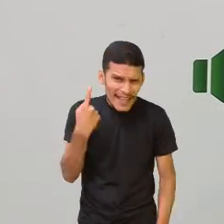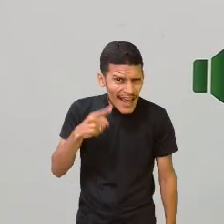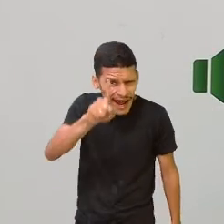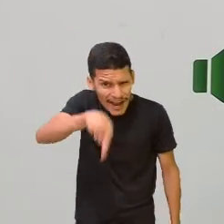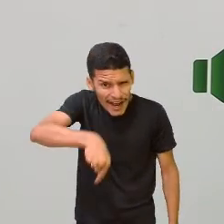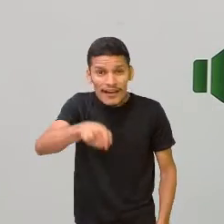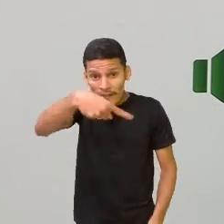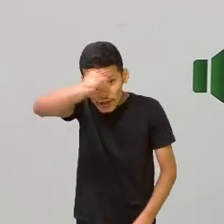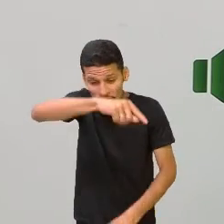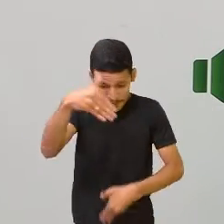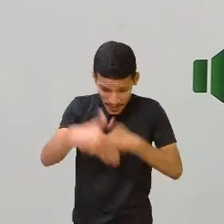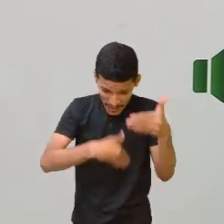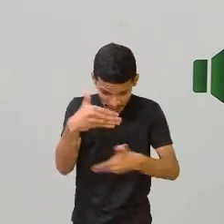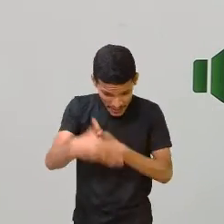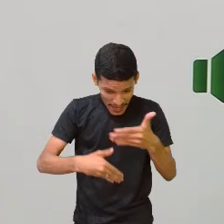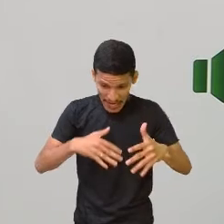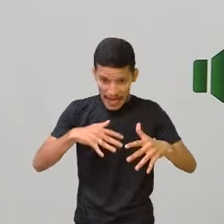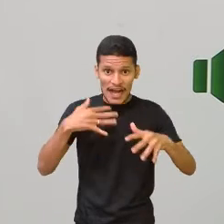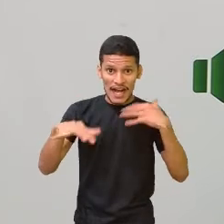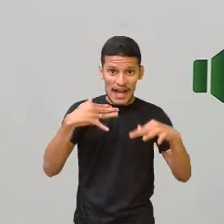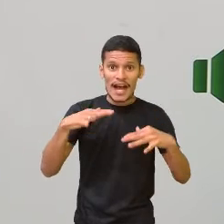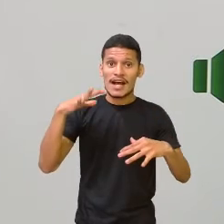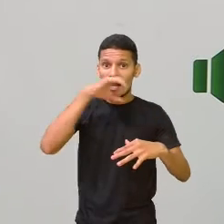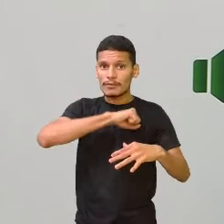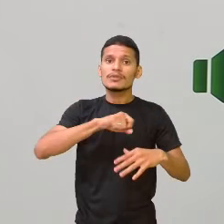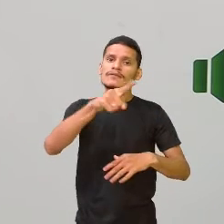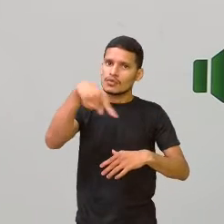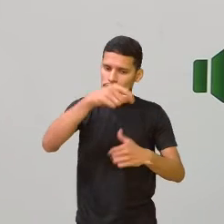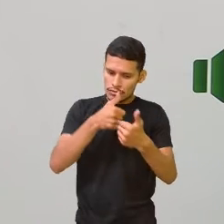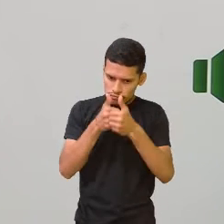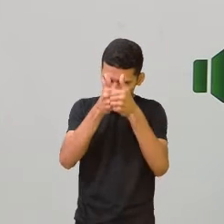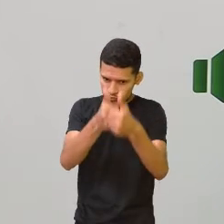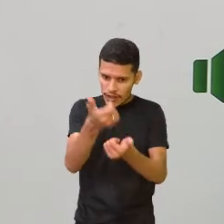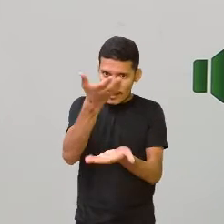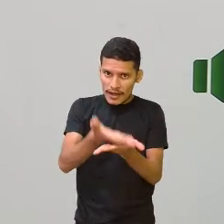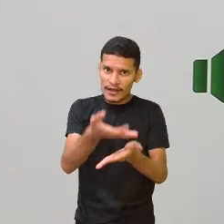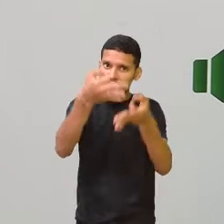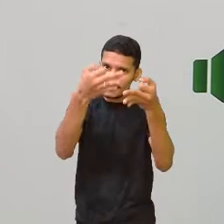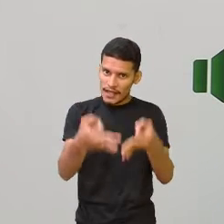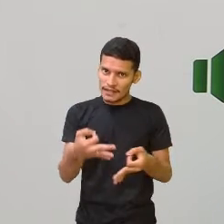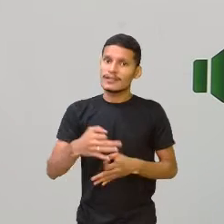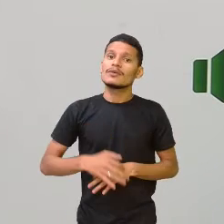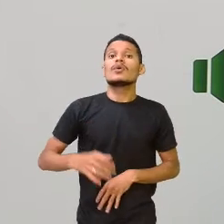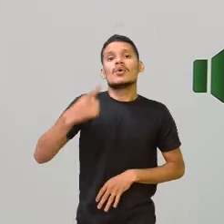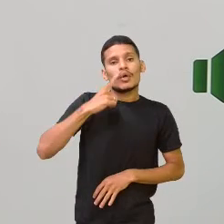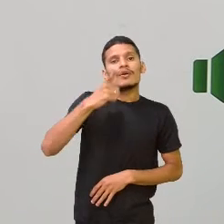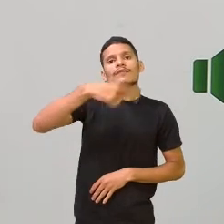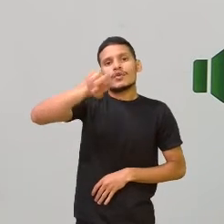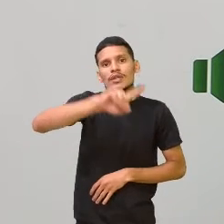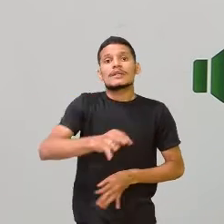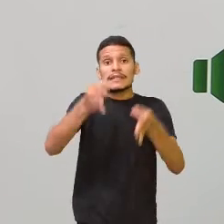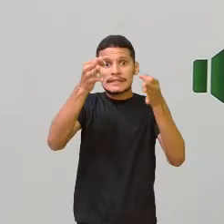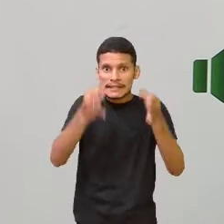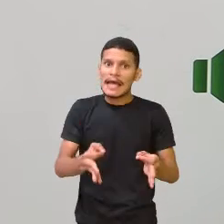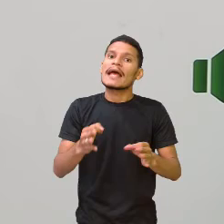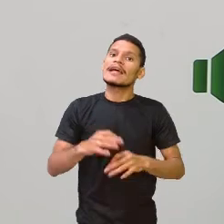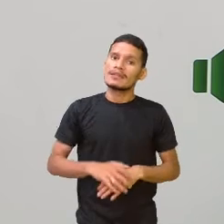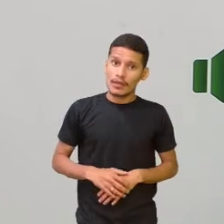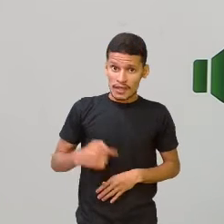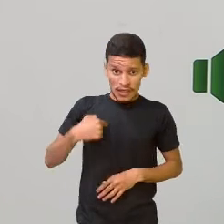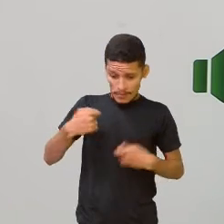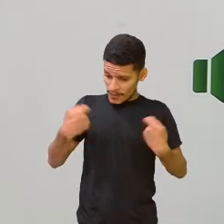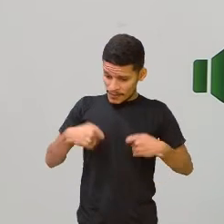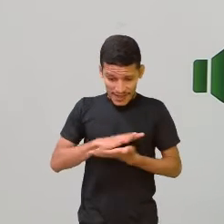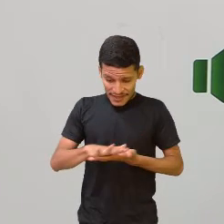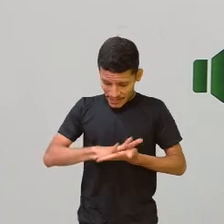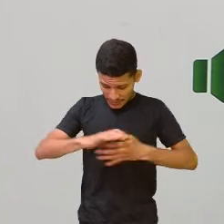forma assídua e já percebo que acompanham as aulas direitinho, né? Veja só, vocês estão corretos. E eu nem